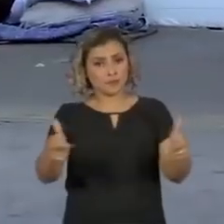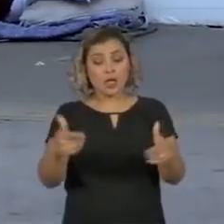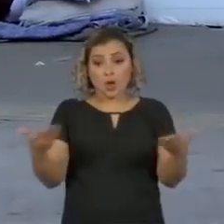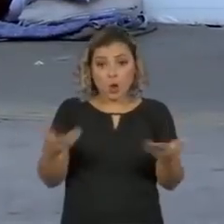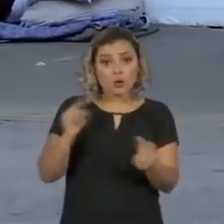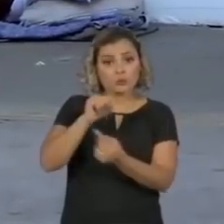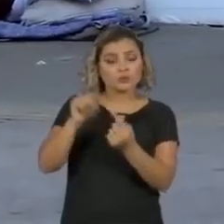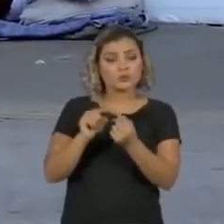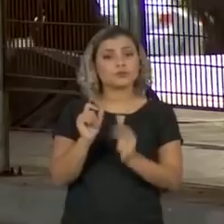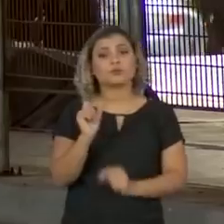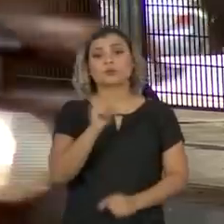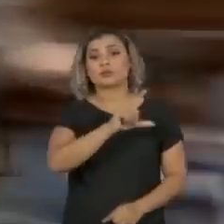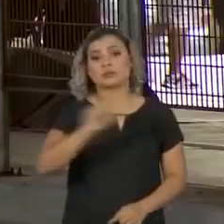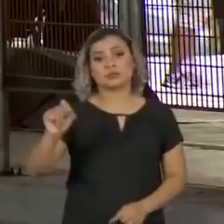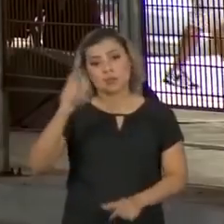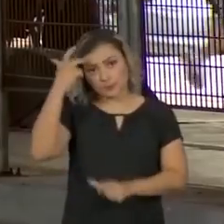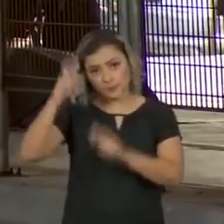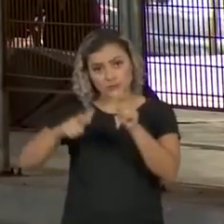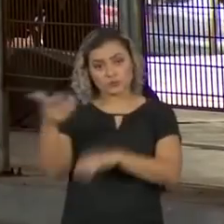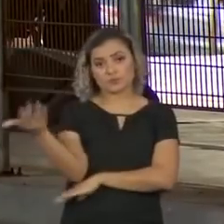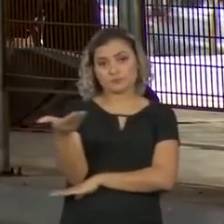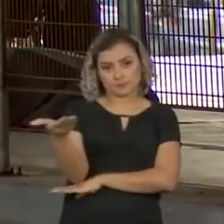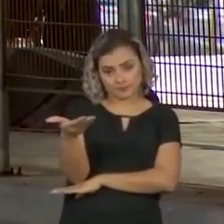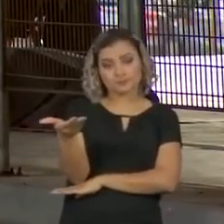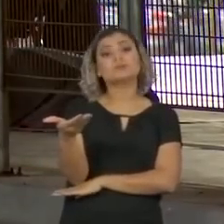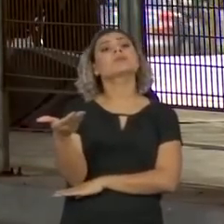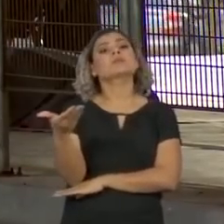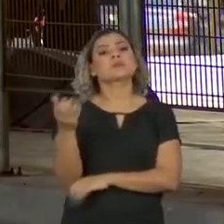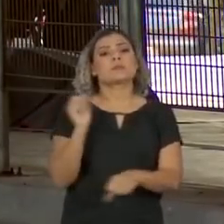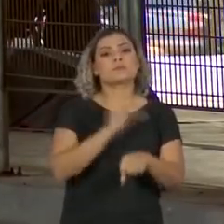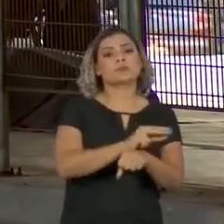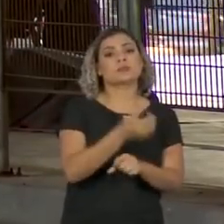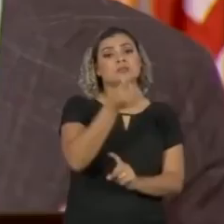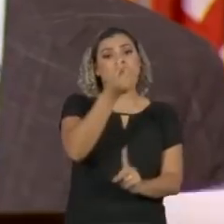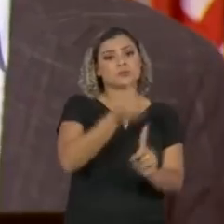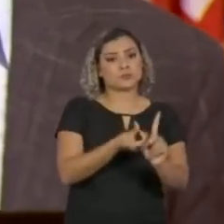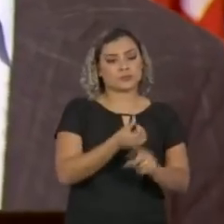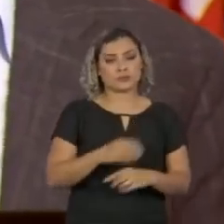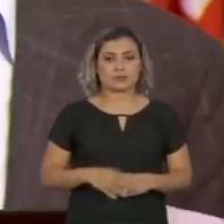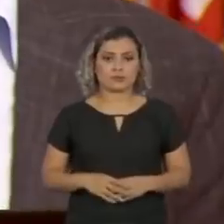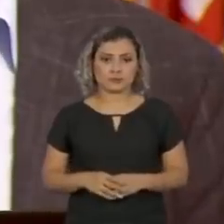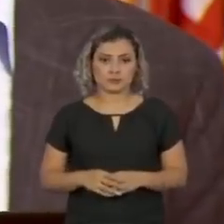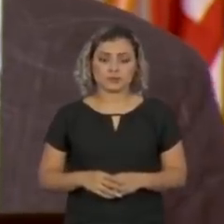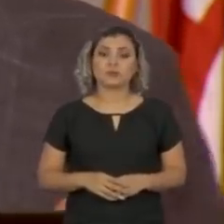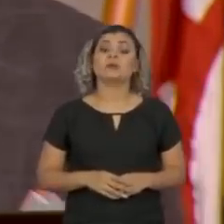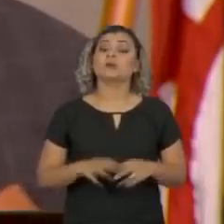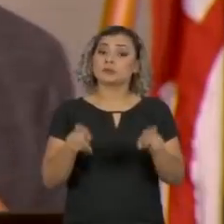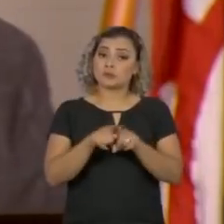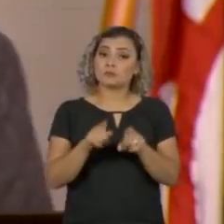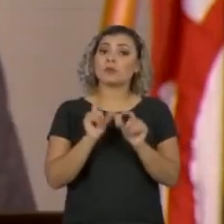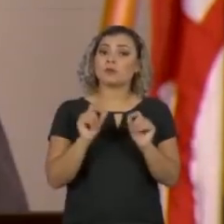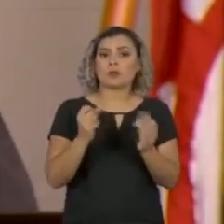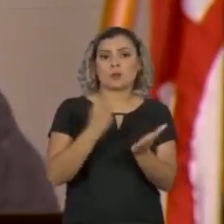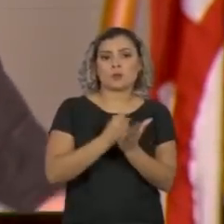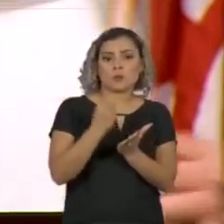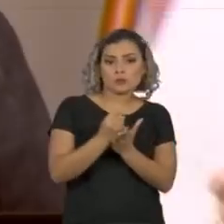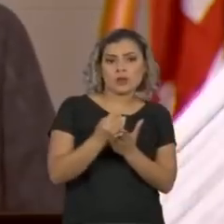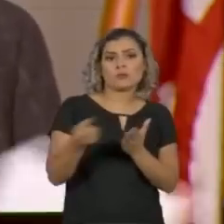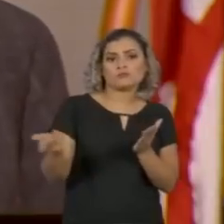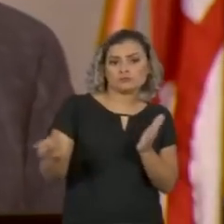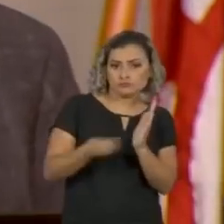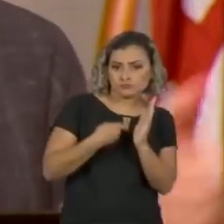inicialmente, será de 100 pessoas que vivem nas ruas há, no mínimo, 6 meses. Uma organização contratada